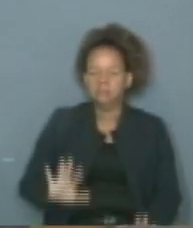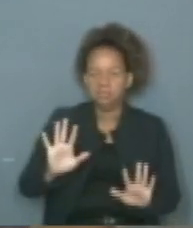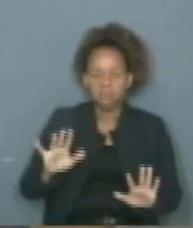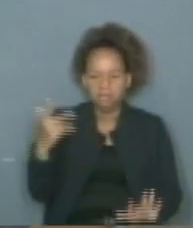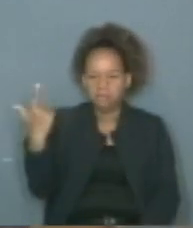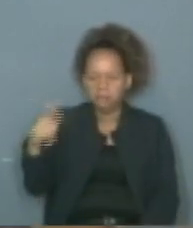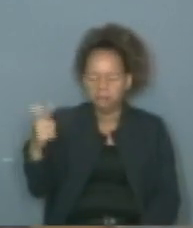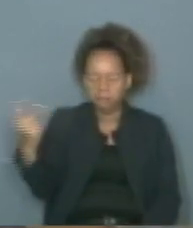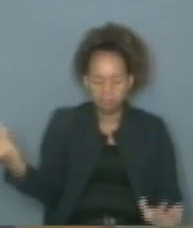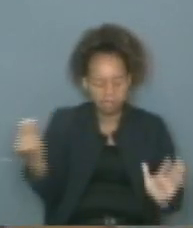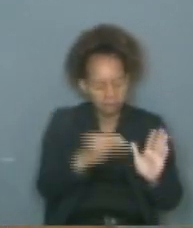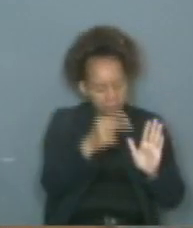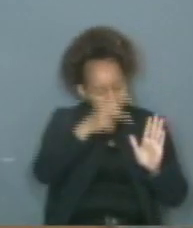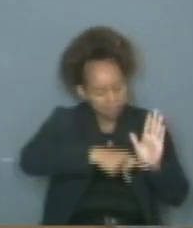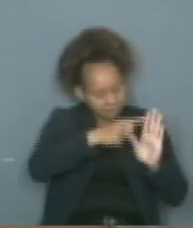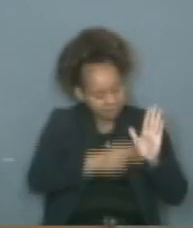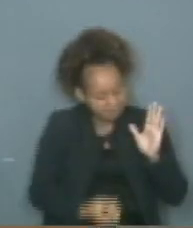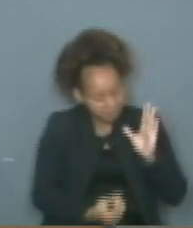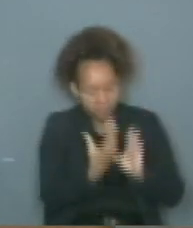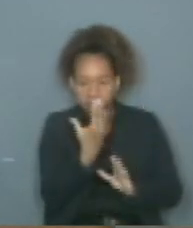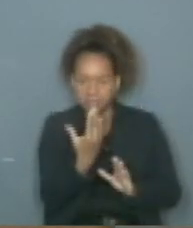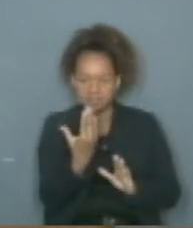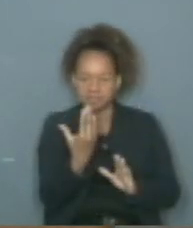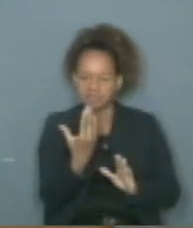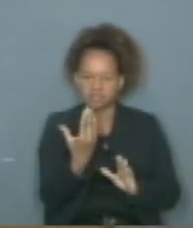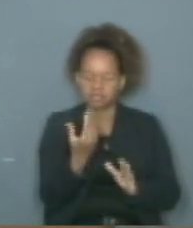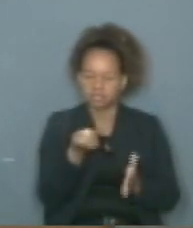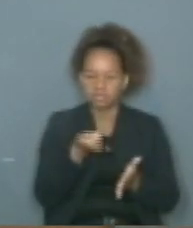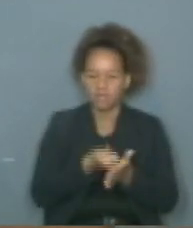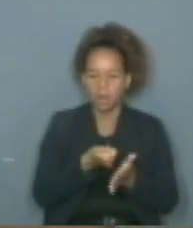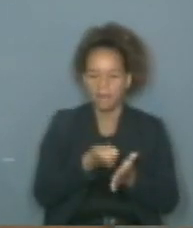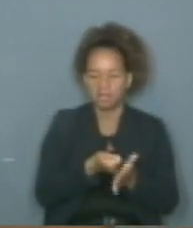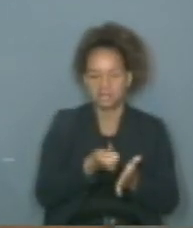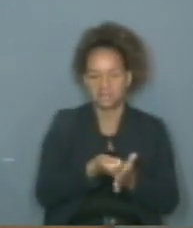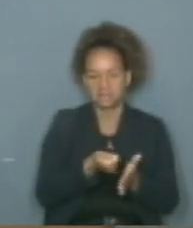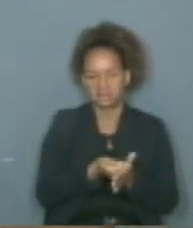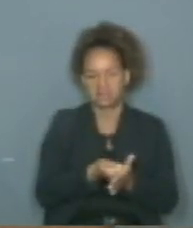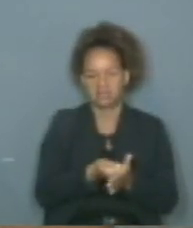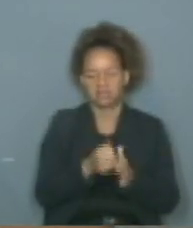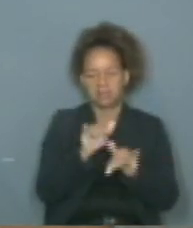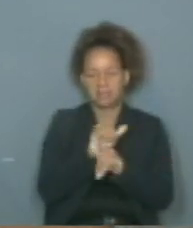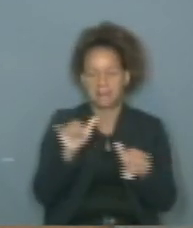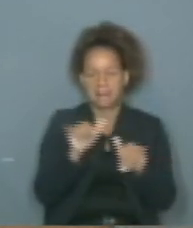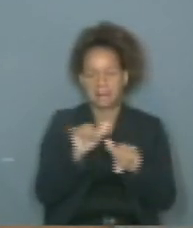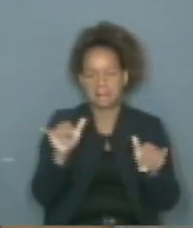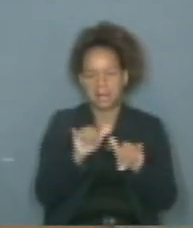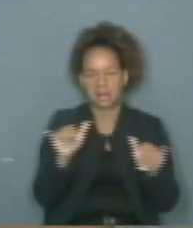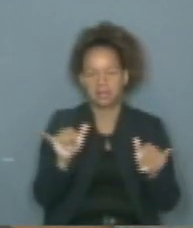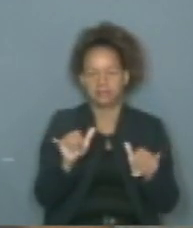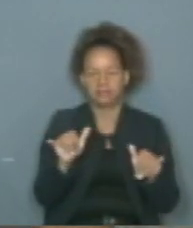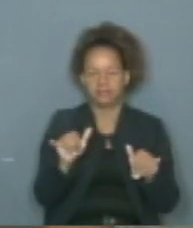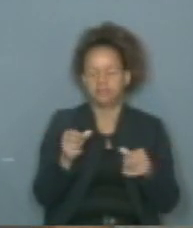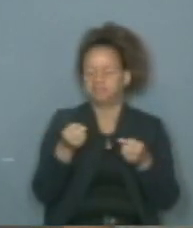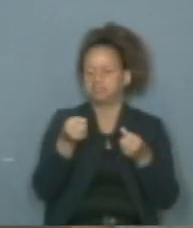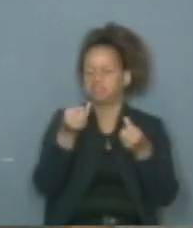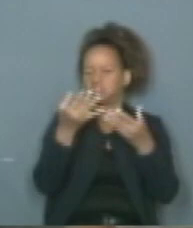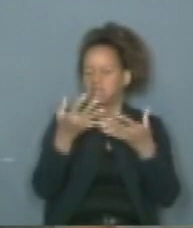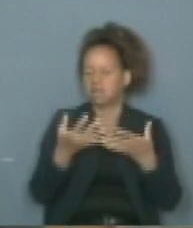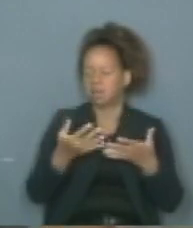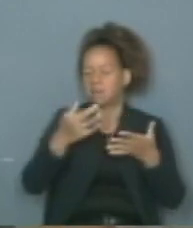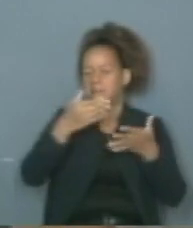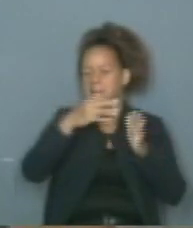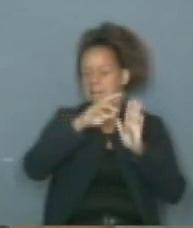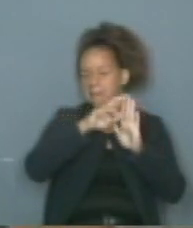no projeto a criação de obrigação de divulgação de